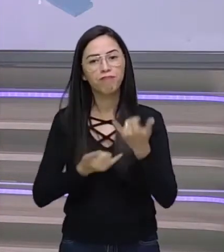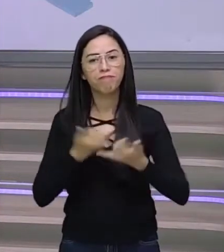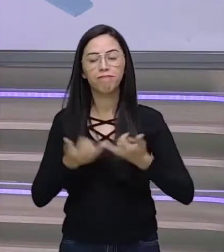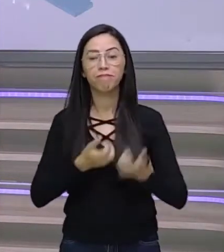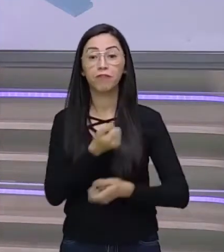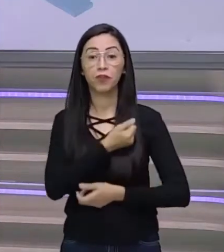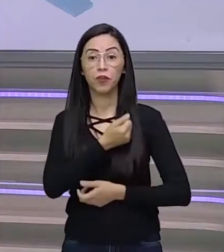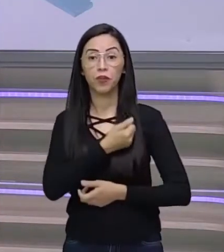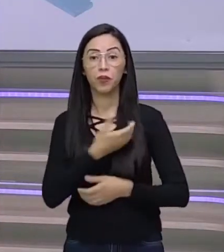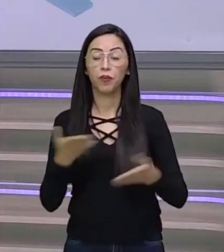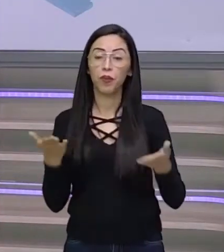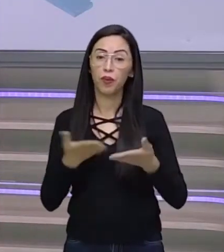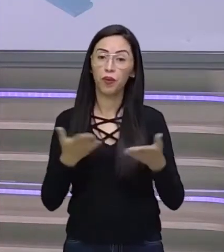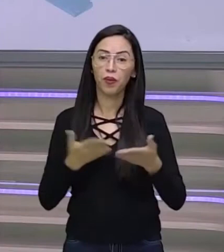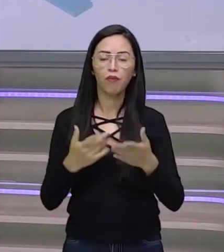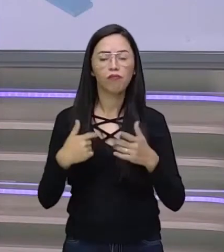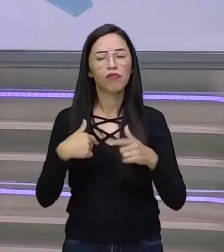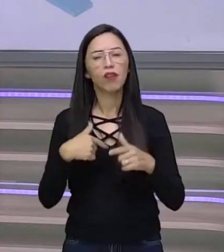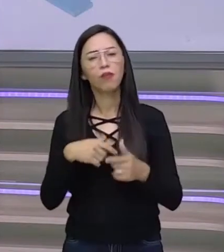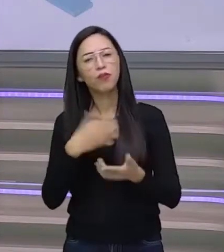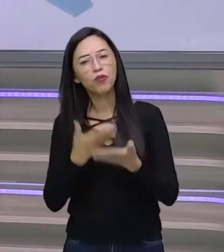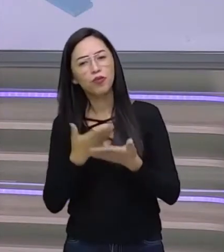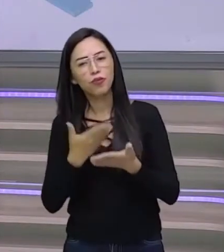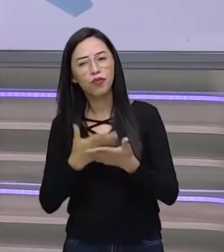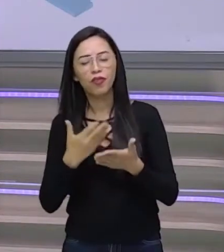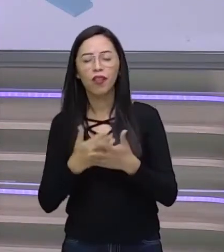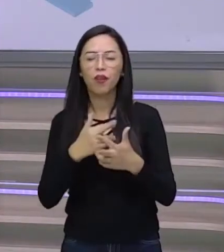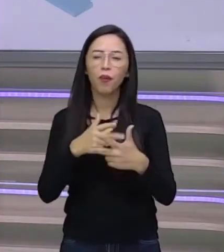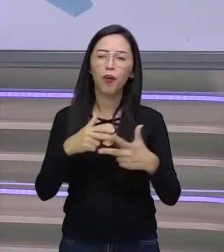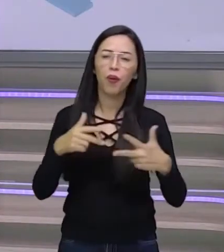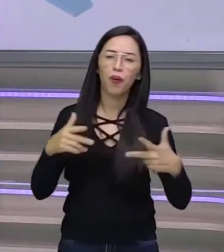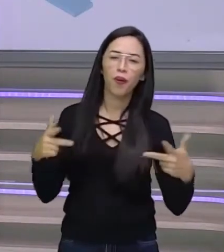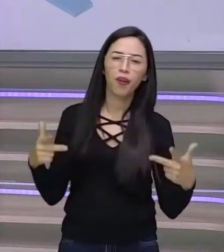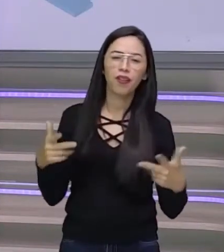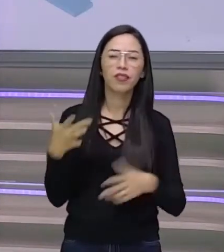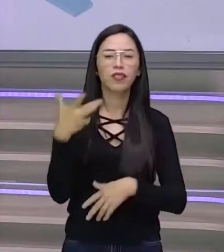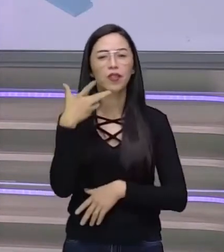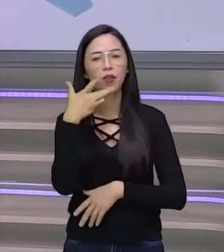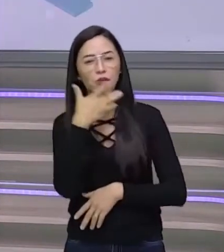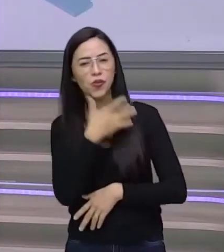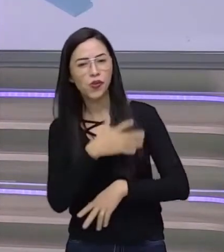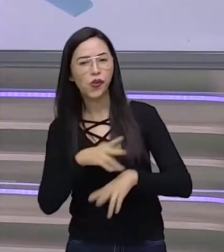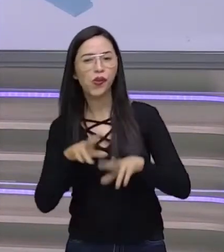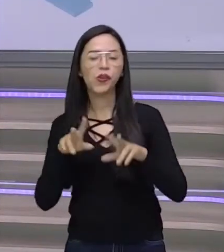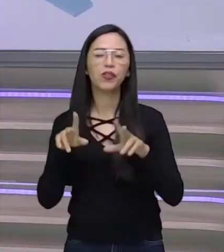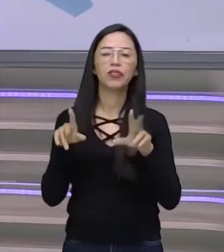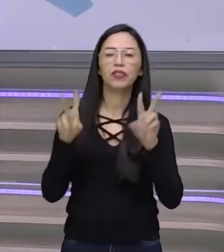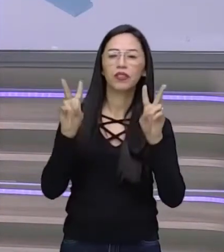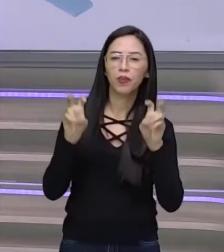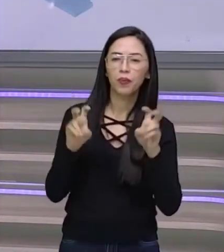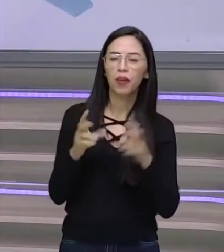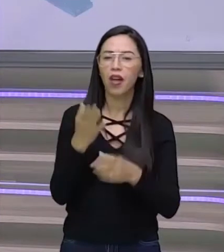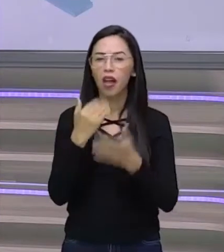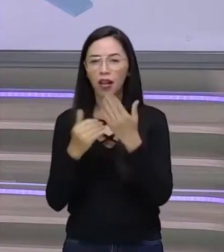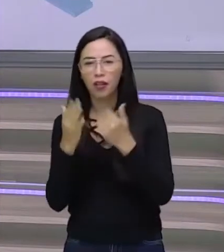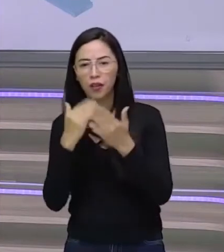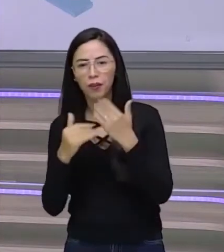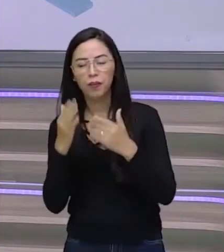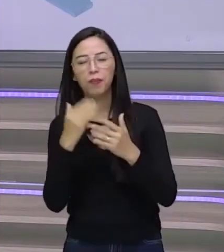Hoje vamos trabalhar coisas bem gostosas, vai aparecer medidas com os alimentos que nós utilizamos todos os dias.